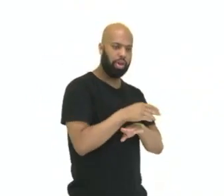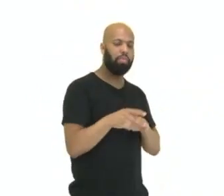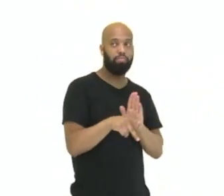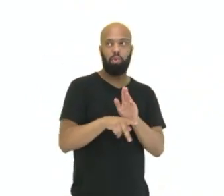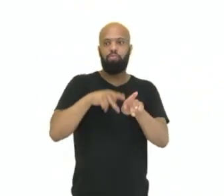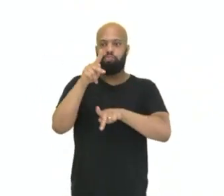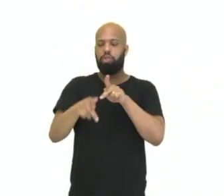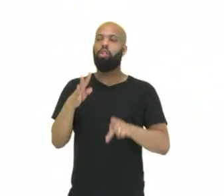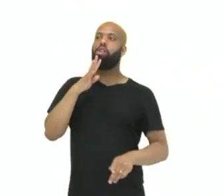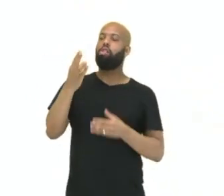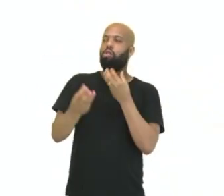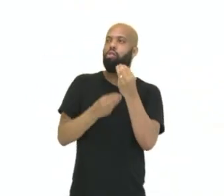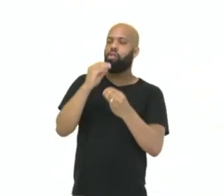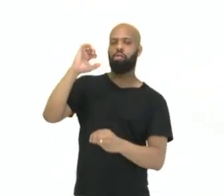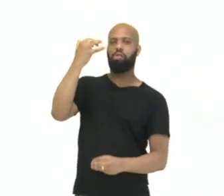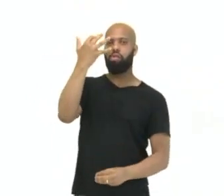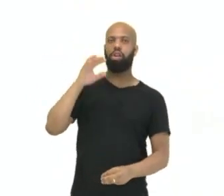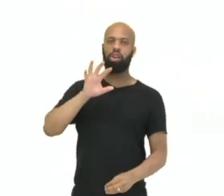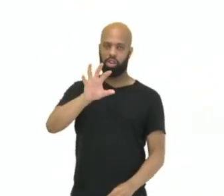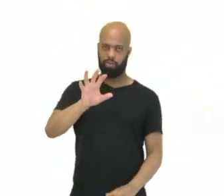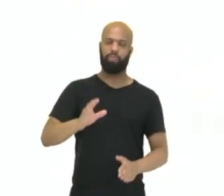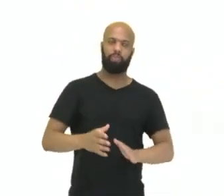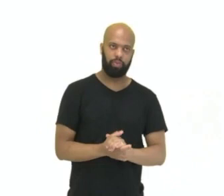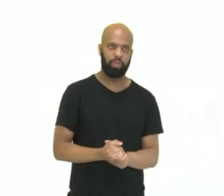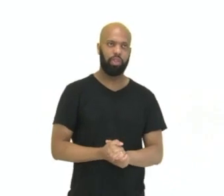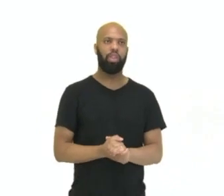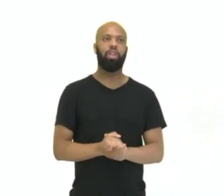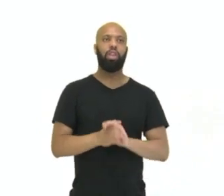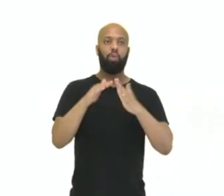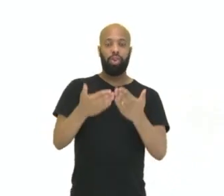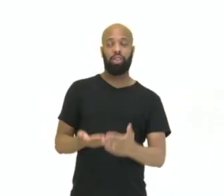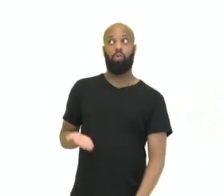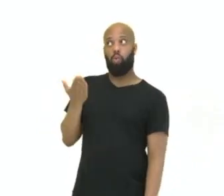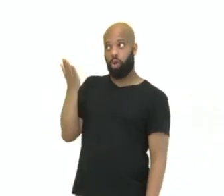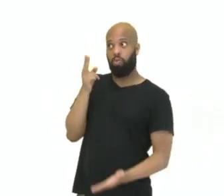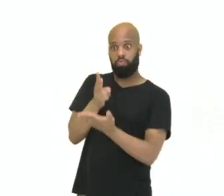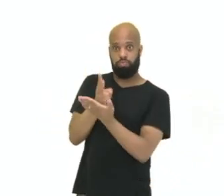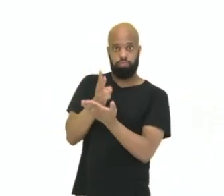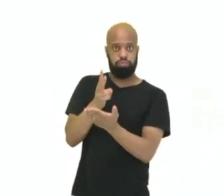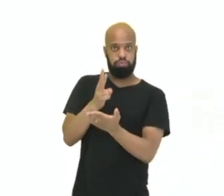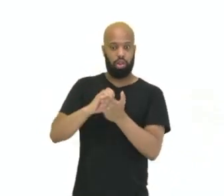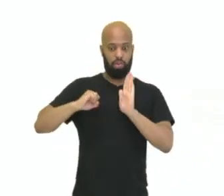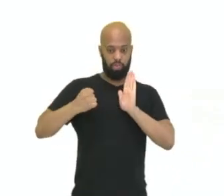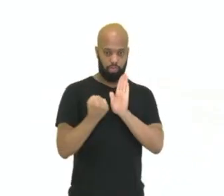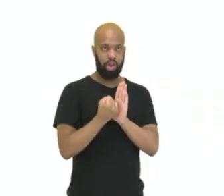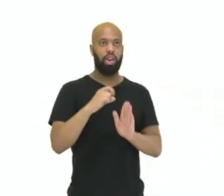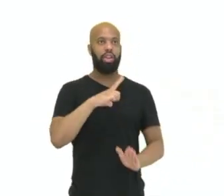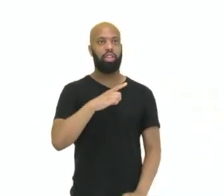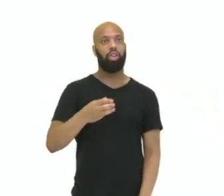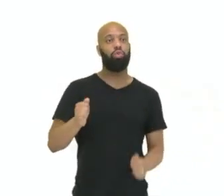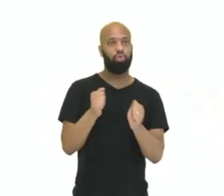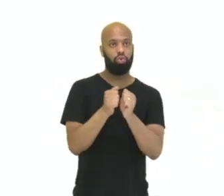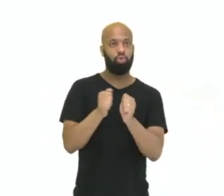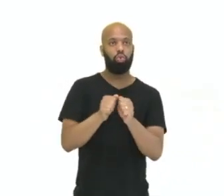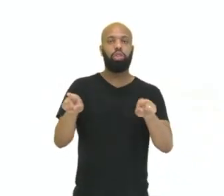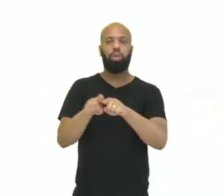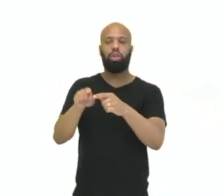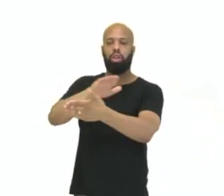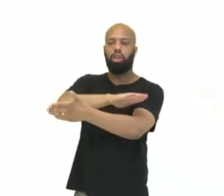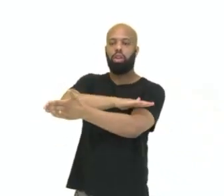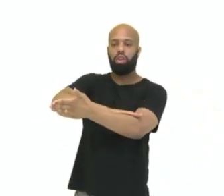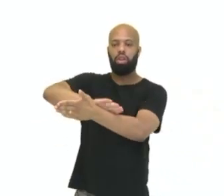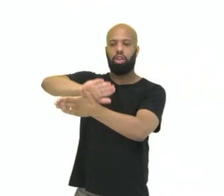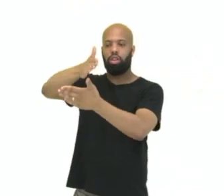como é que se deu esse processo de ocupação também. Então, ela é preservada, tem presença ali da Floresta Atlântica, né?